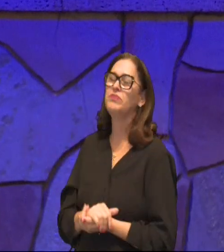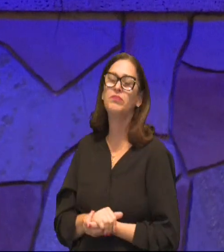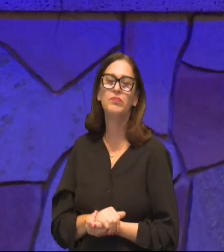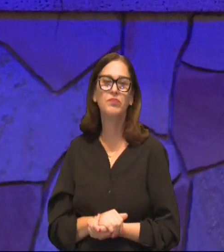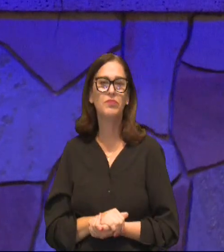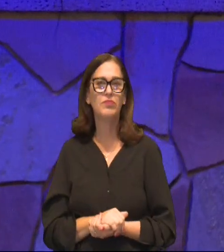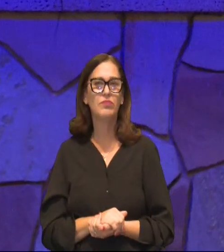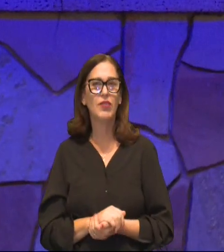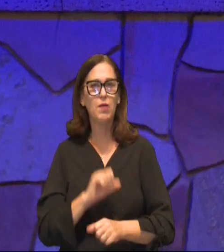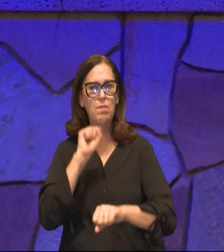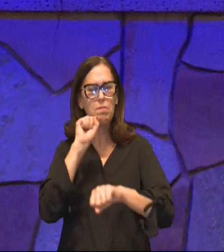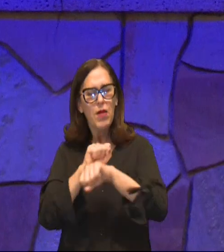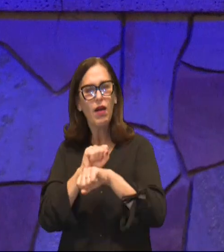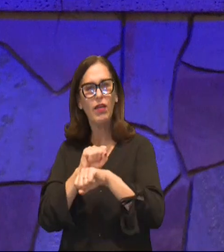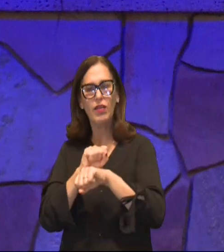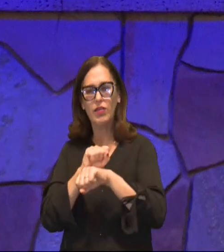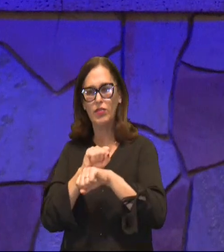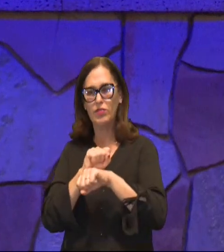Parei.